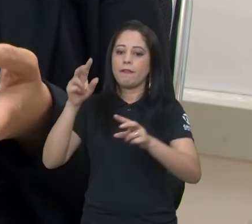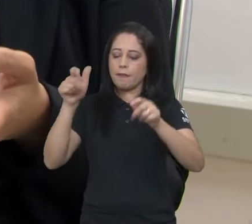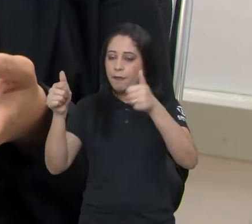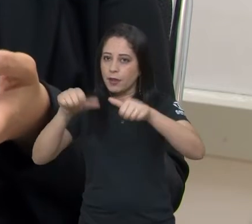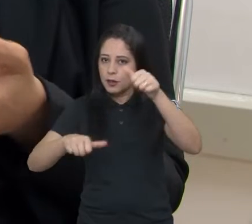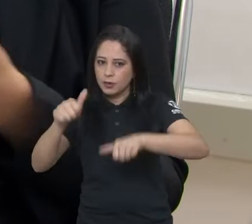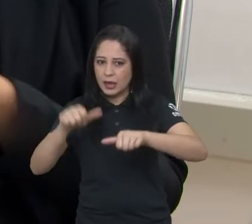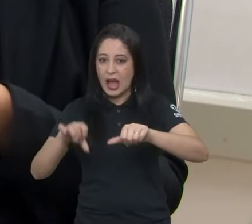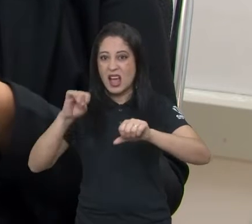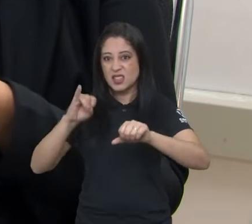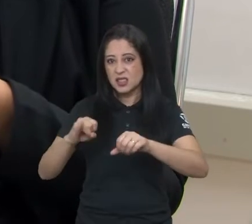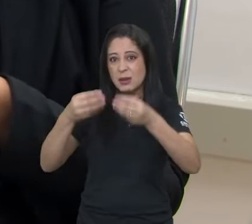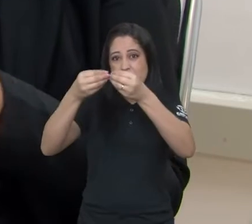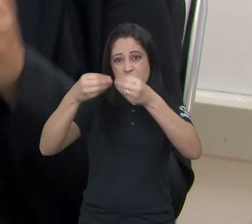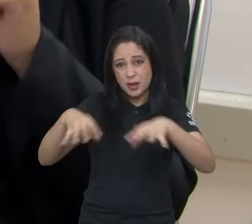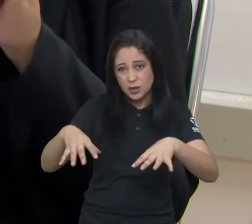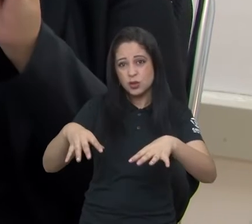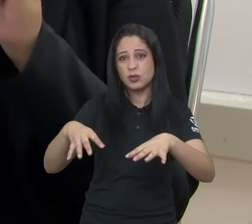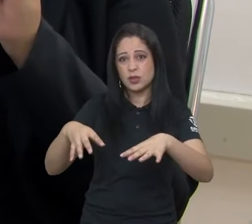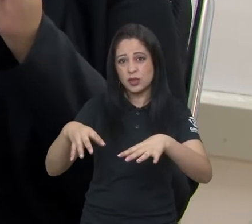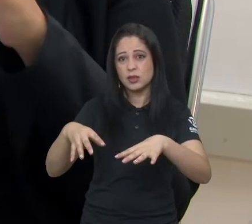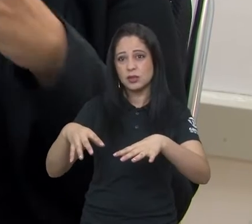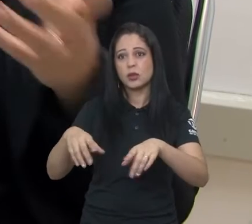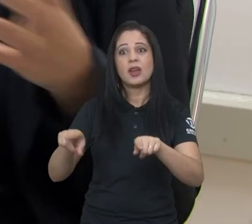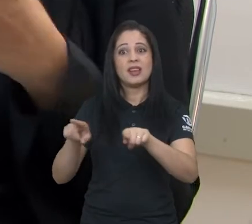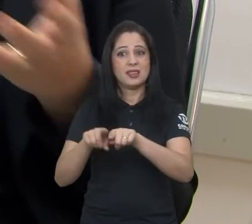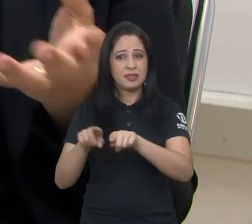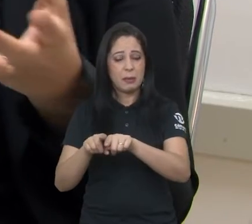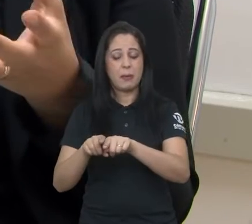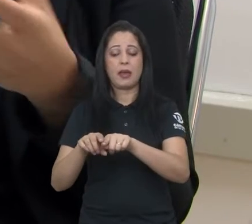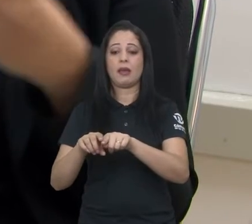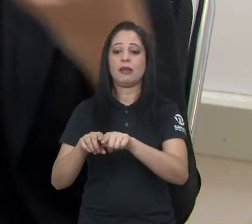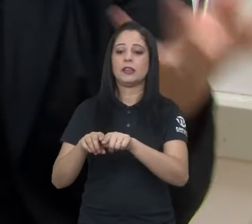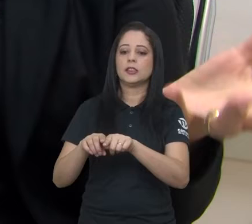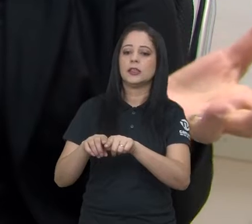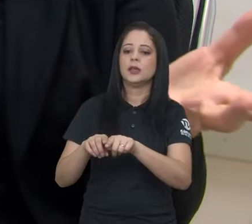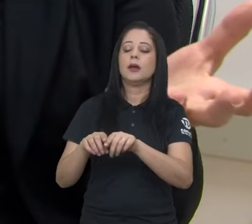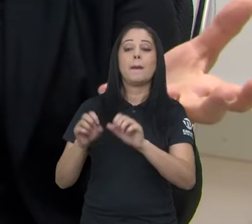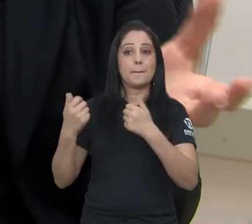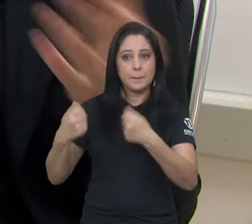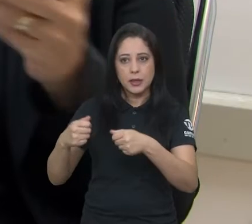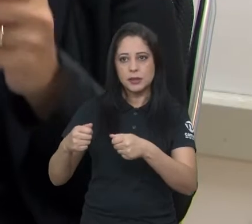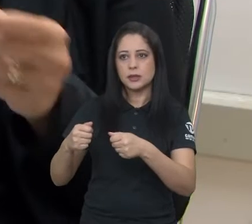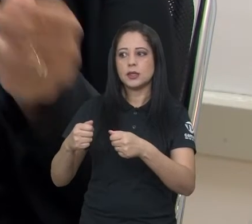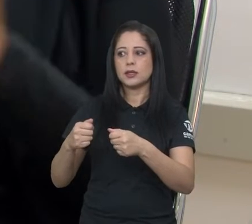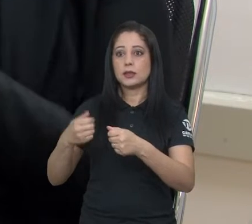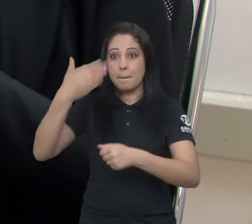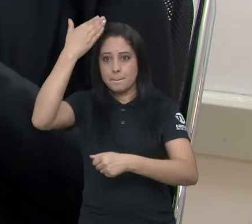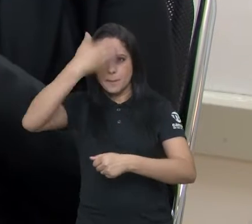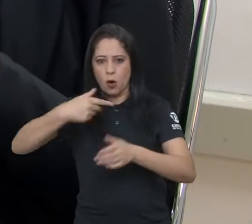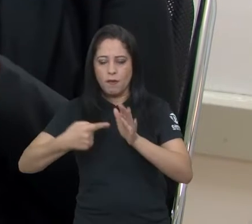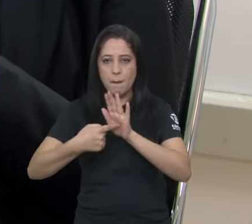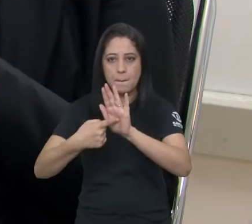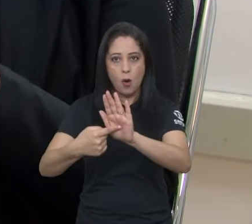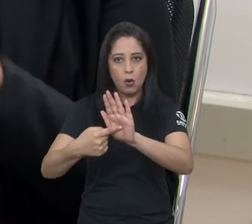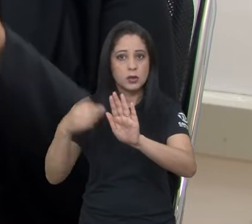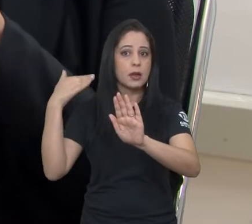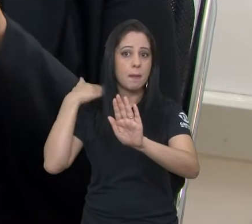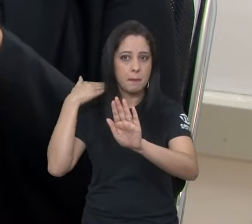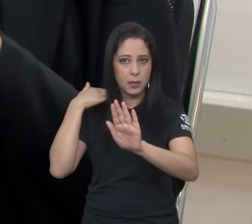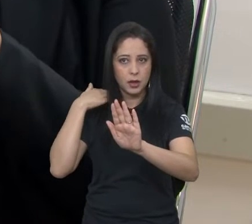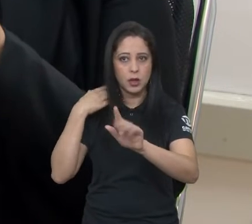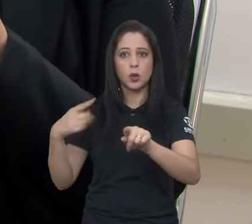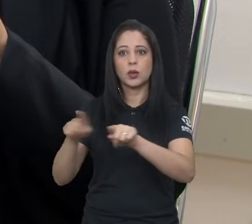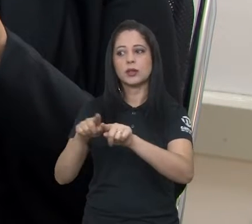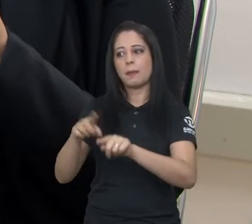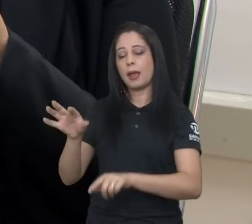de algum empréstimo no nome dela. E também se ela teve alguma lesão decorrente desse vazamento. Ela tem que guardar essas evidências